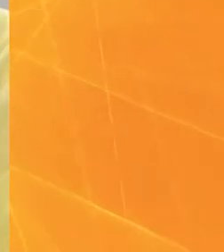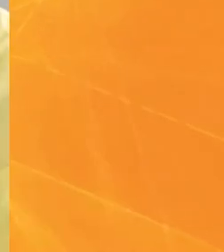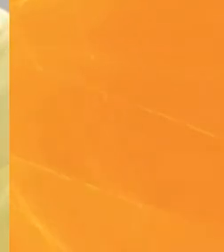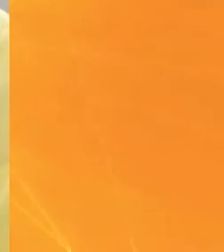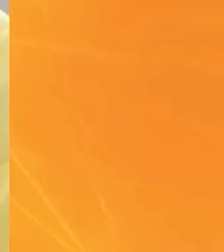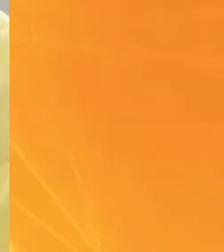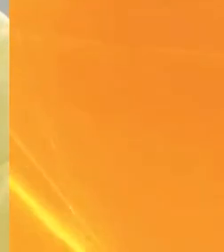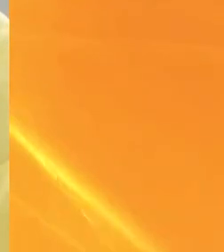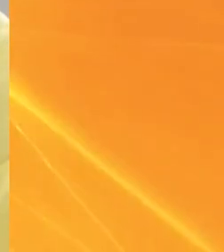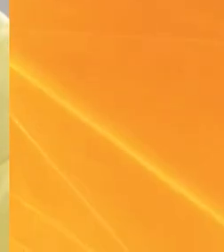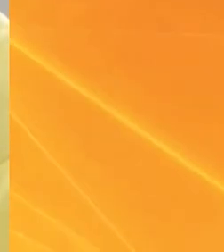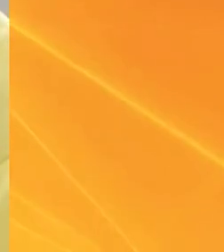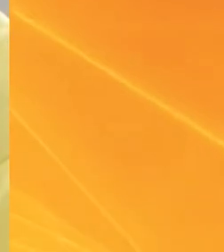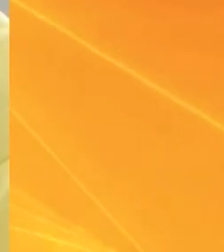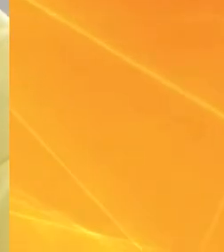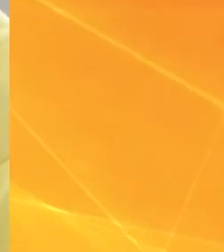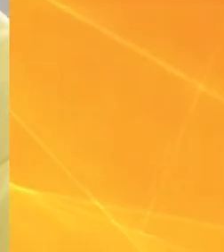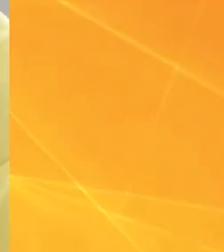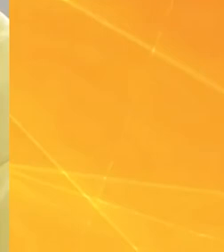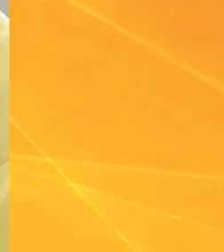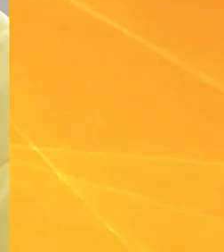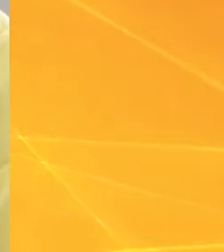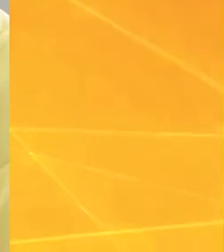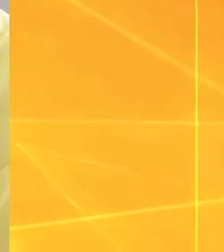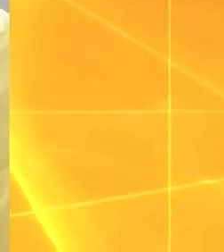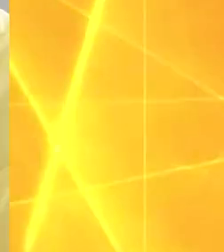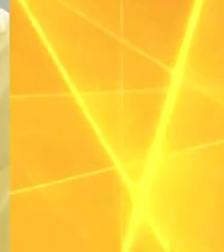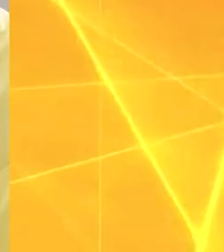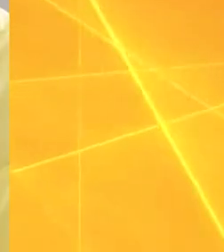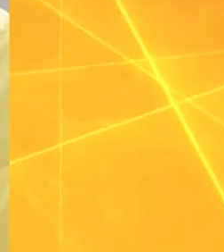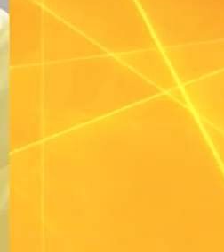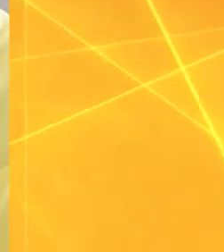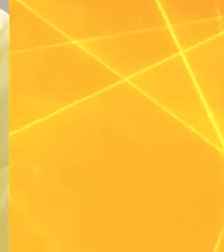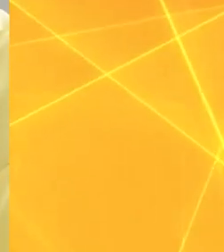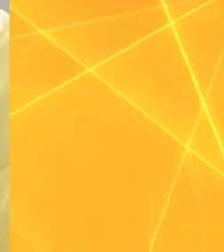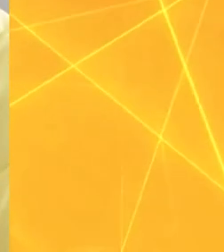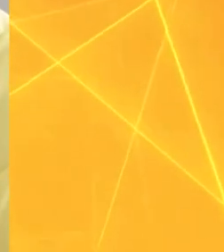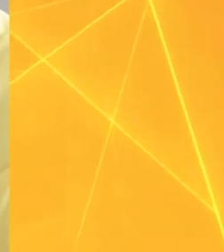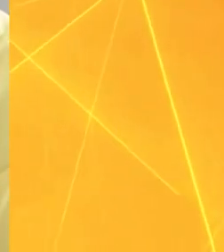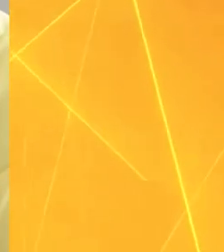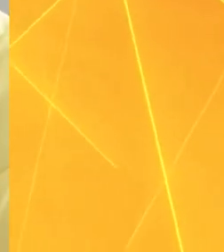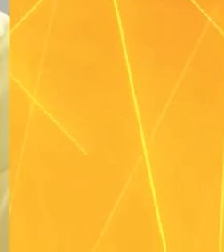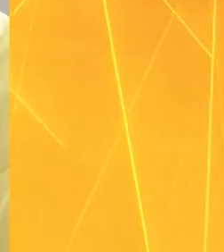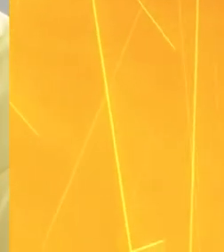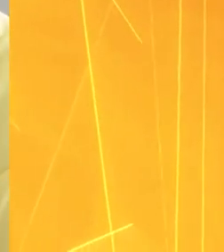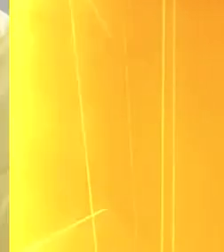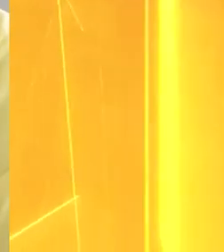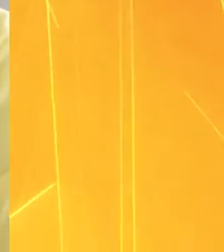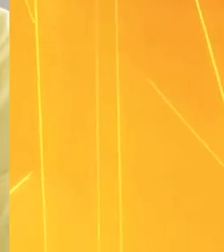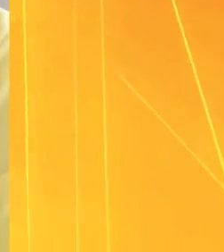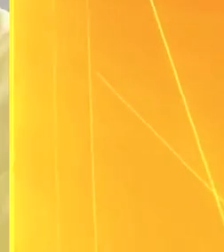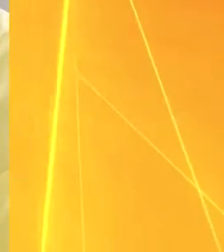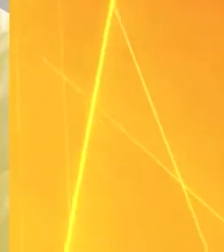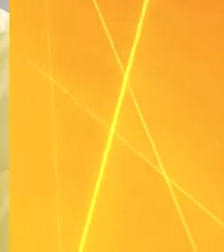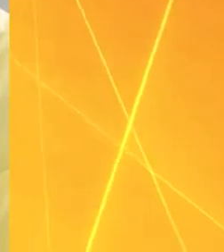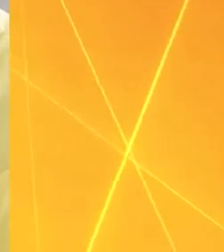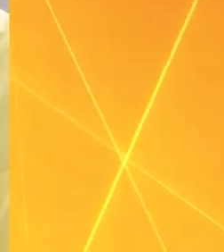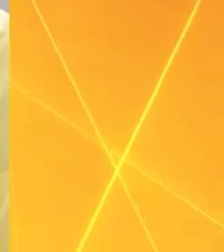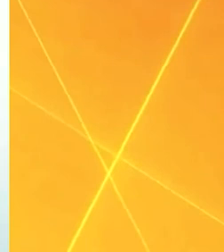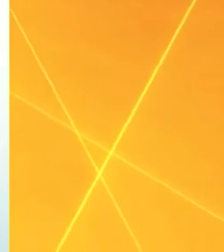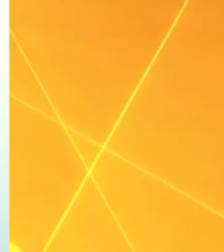Chapecó, estou determinando a instauração de uma sindicância, o